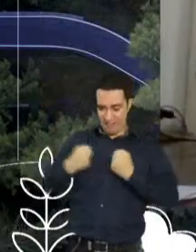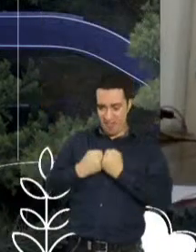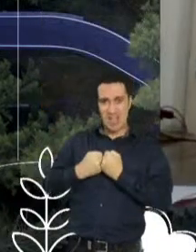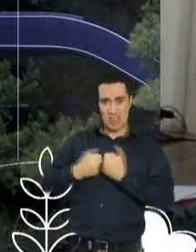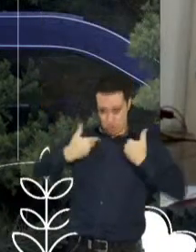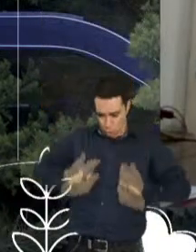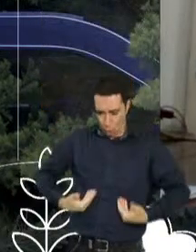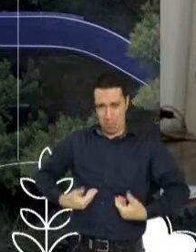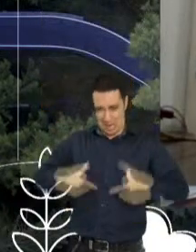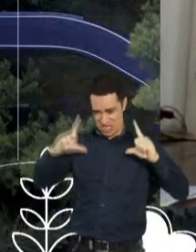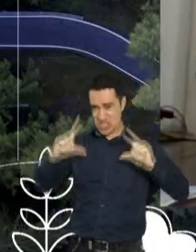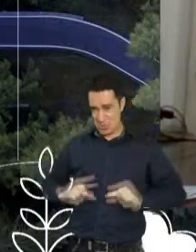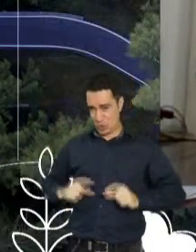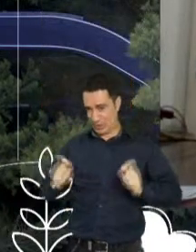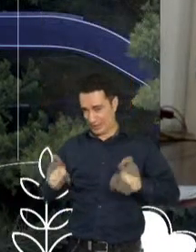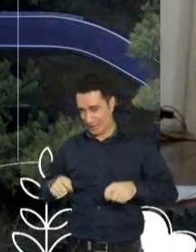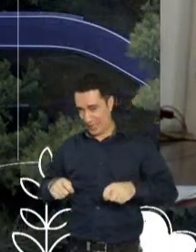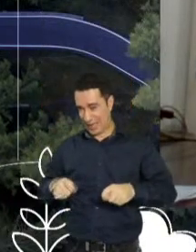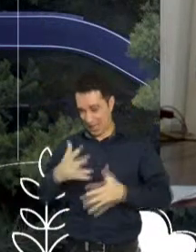Sim,